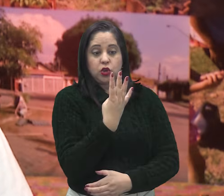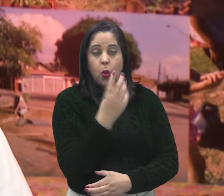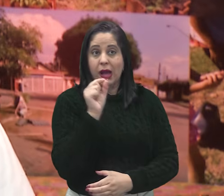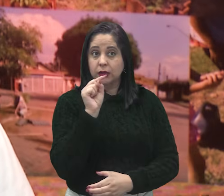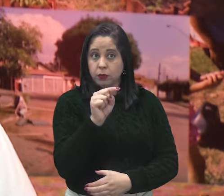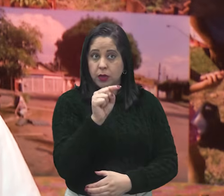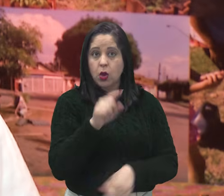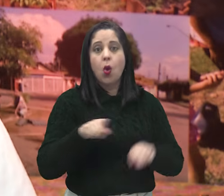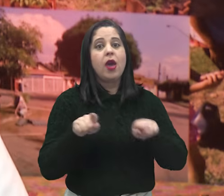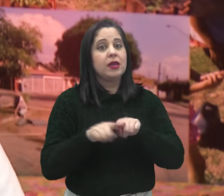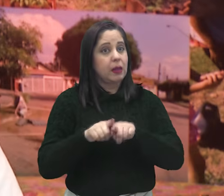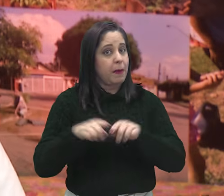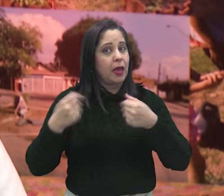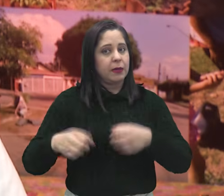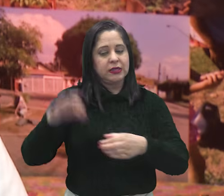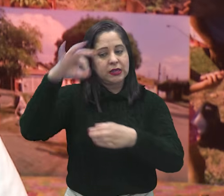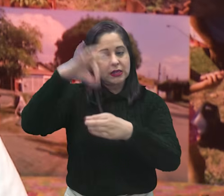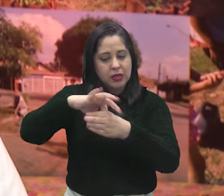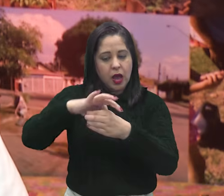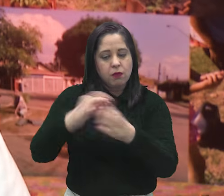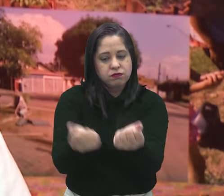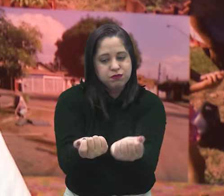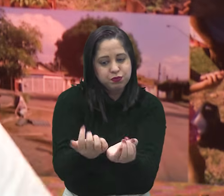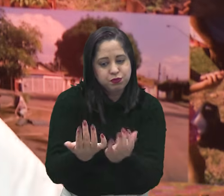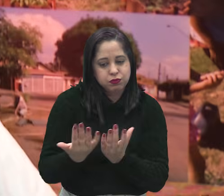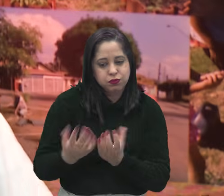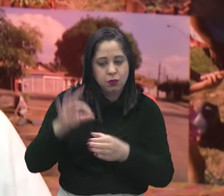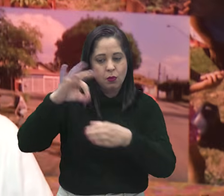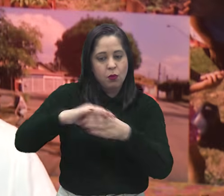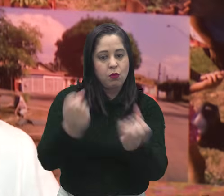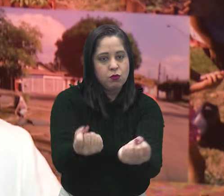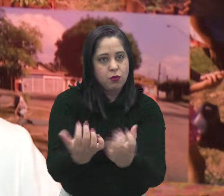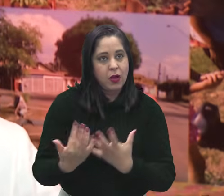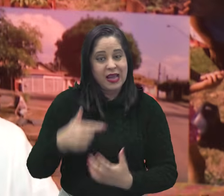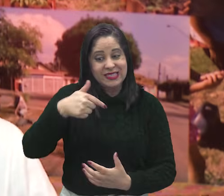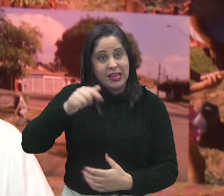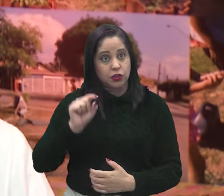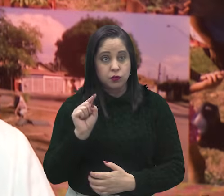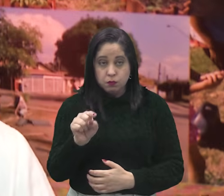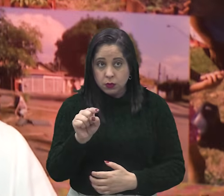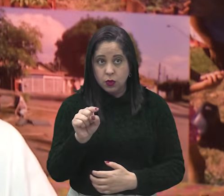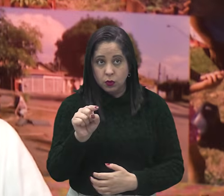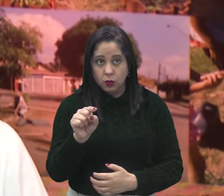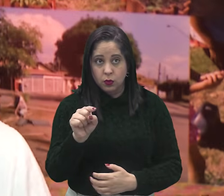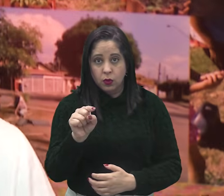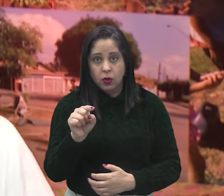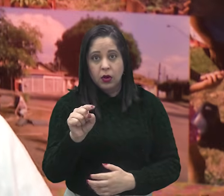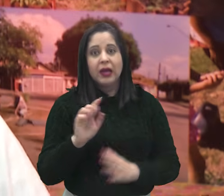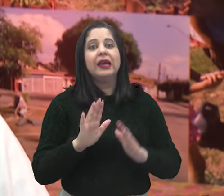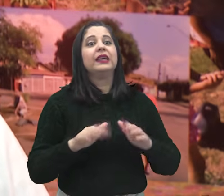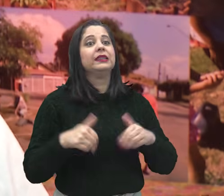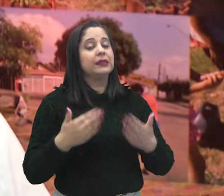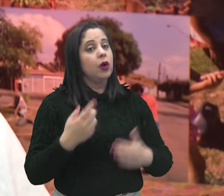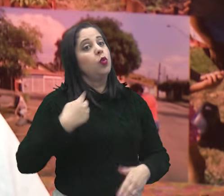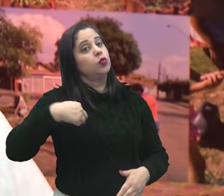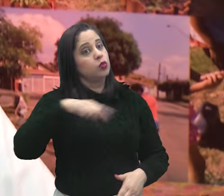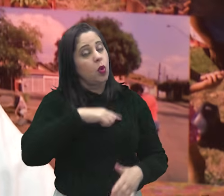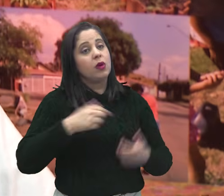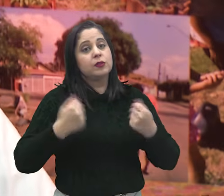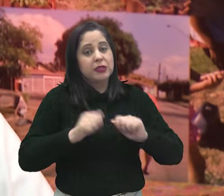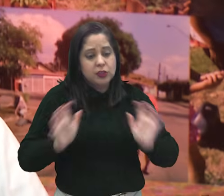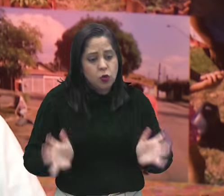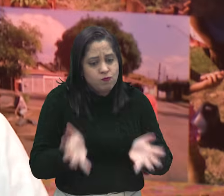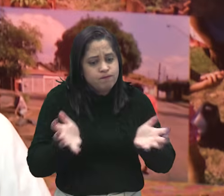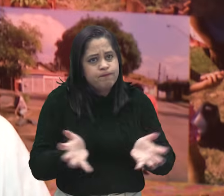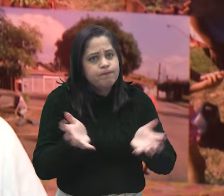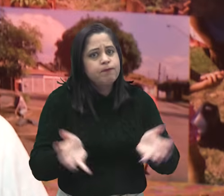7.800 mudas, além das 24 mil árvores. Então a gente precisou fomentar essa construção de um viveiro,